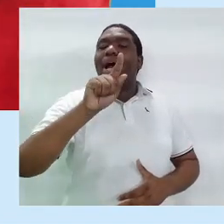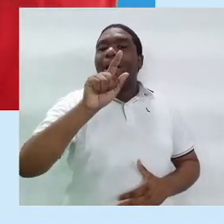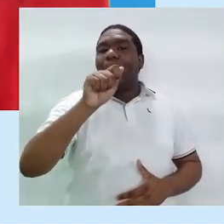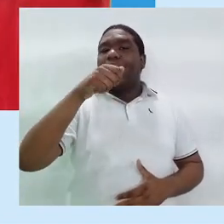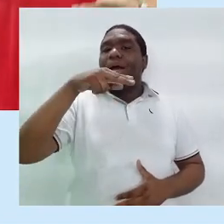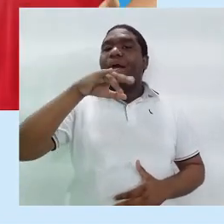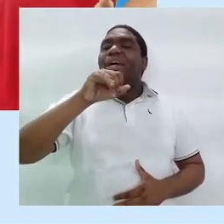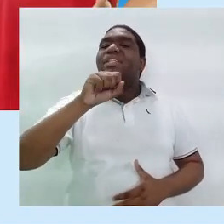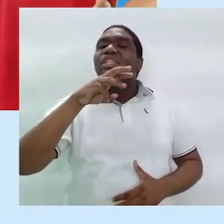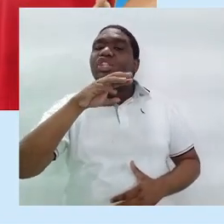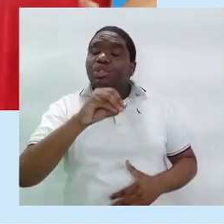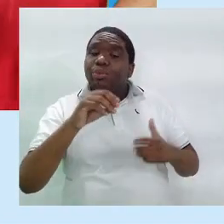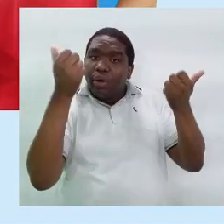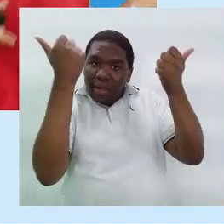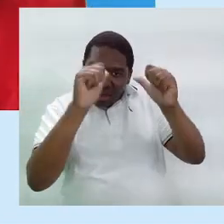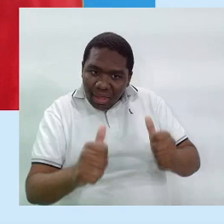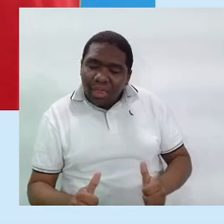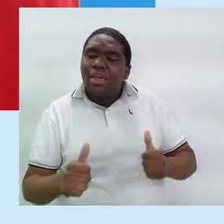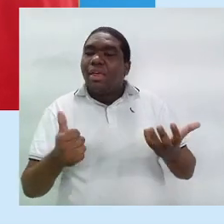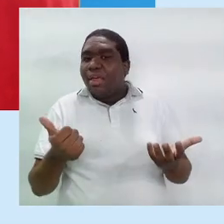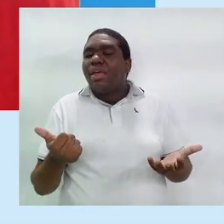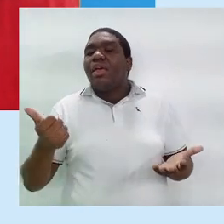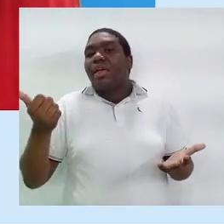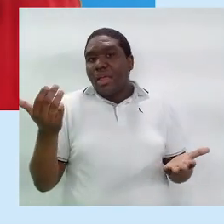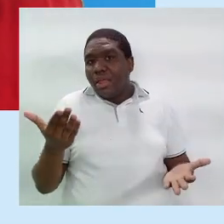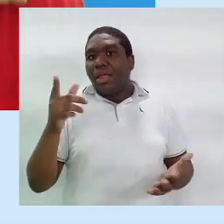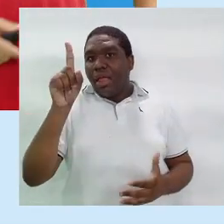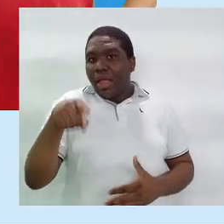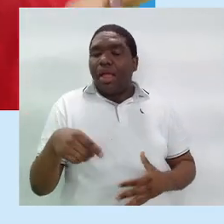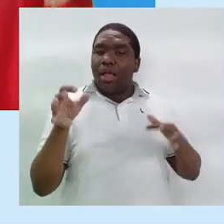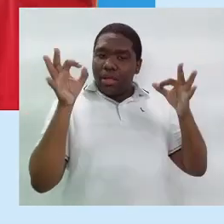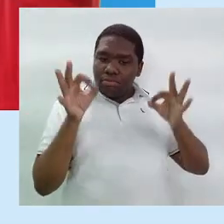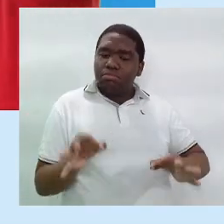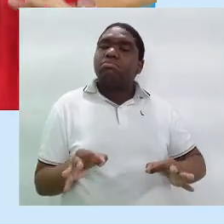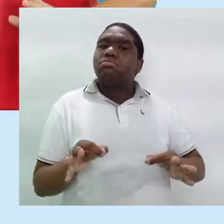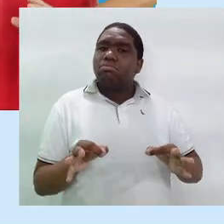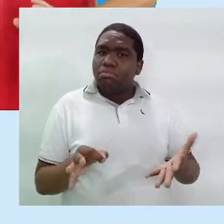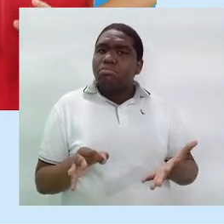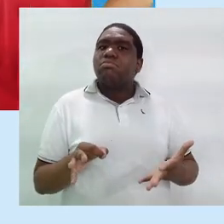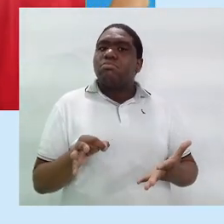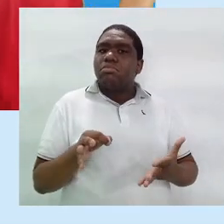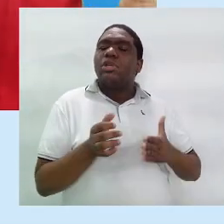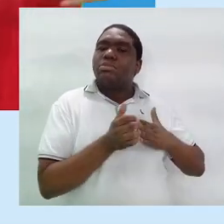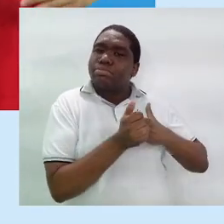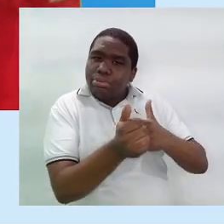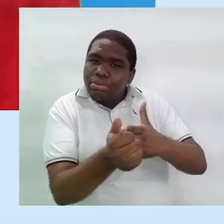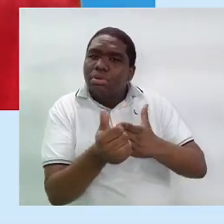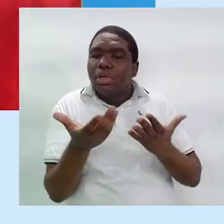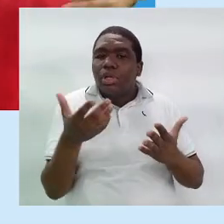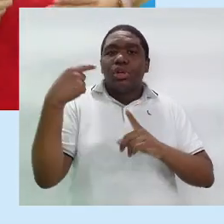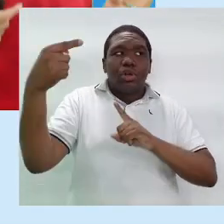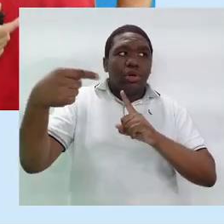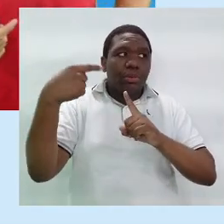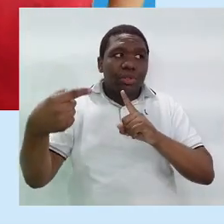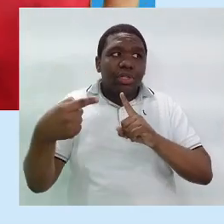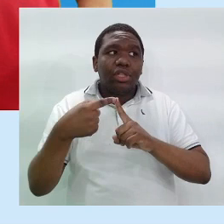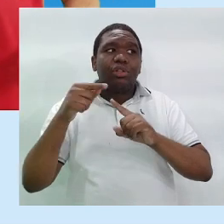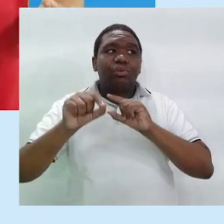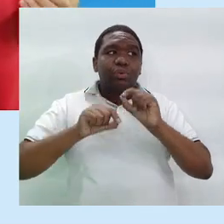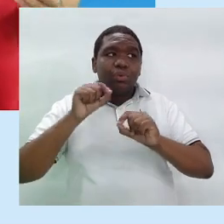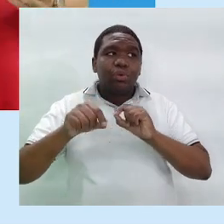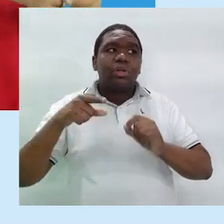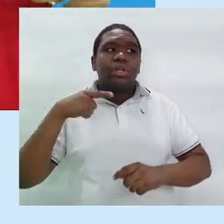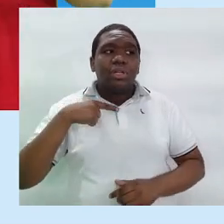de neopaganismo, ela é sincrética, intuitiva e ela cria